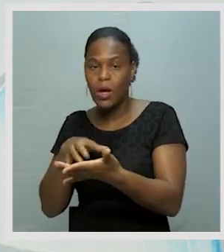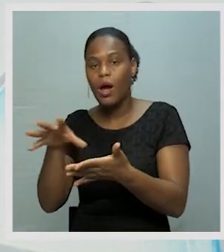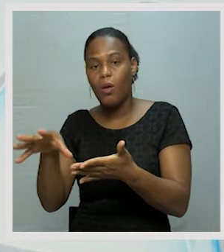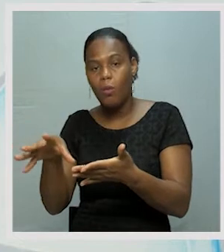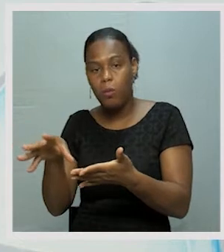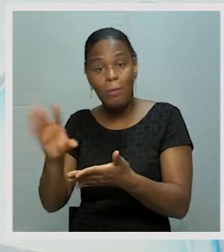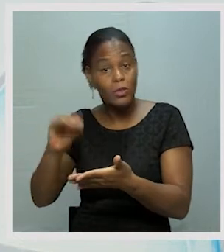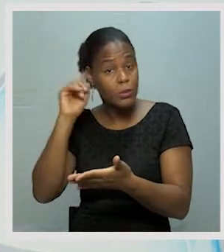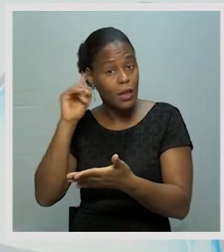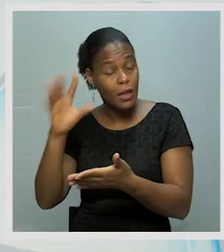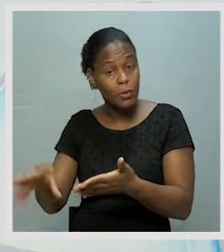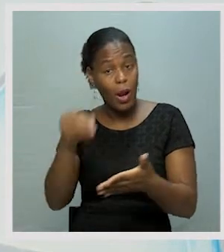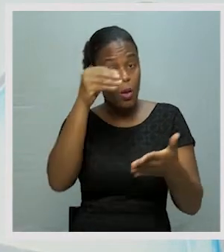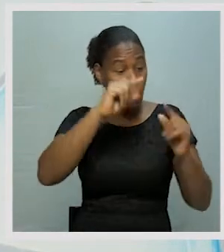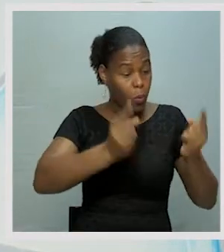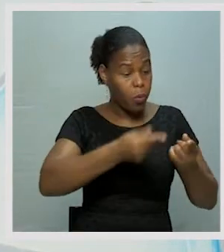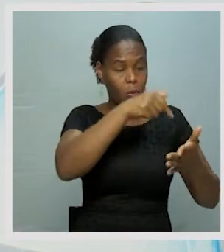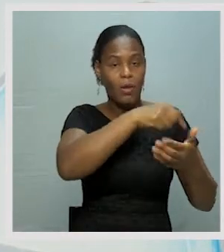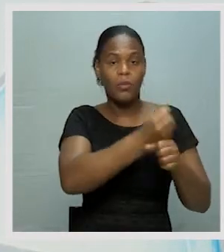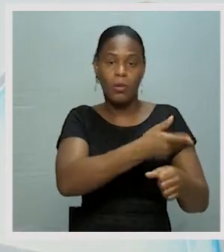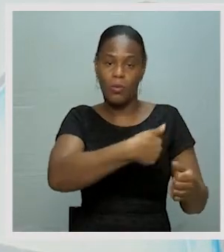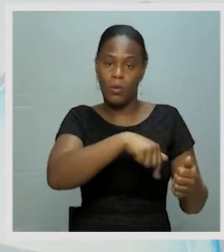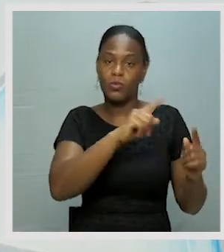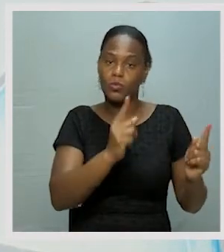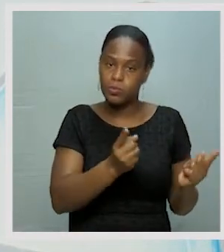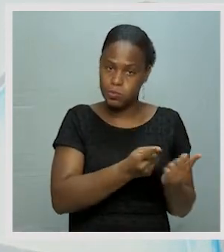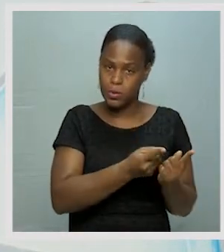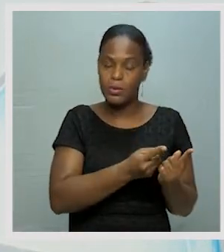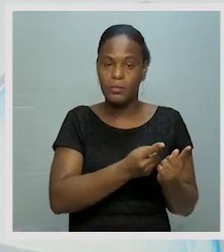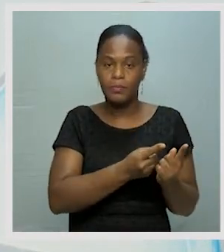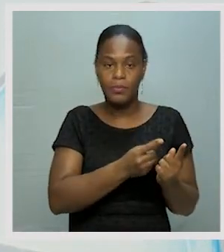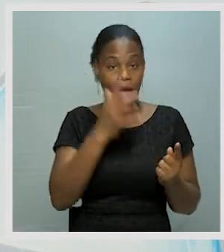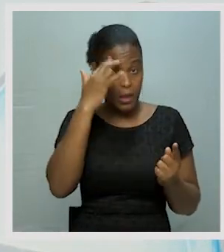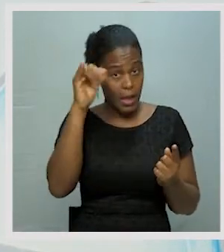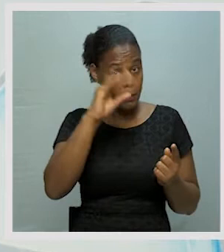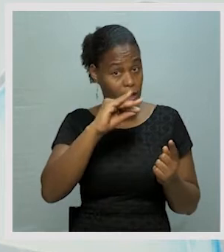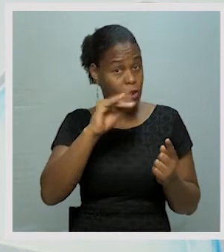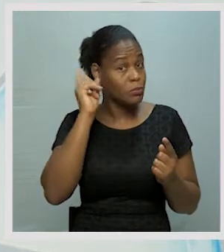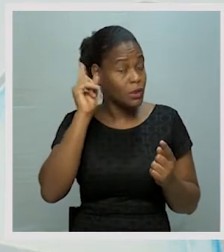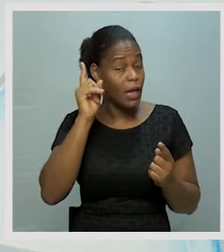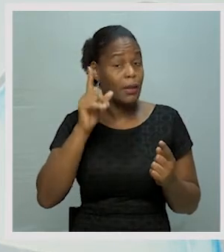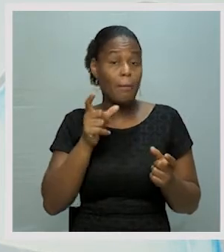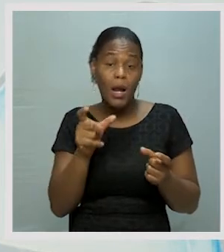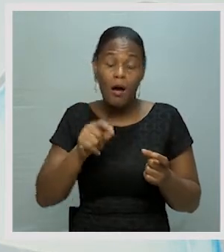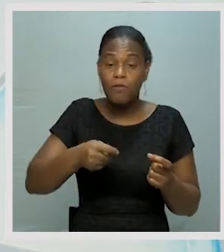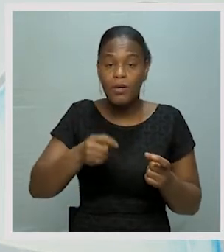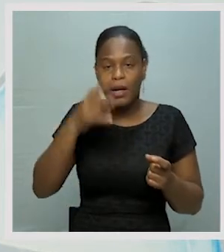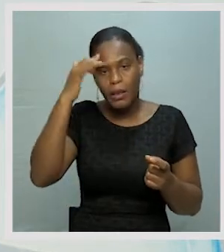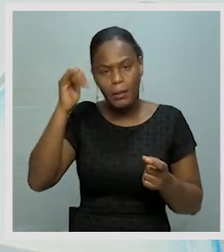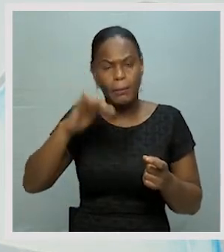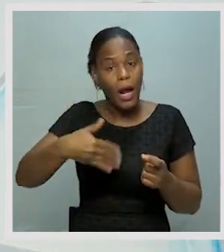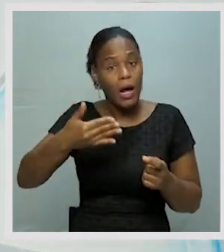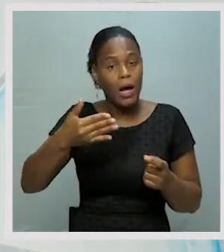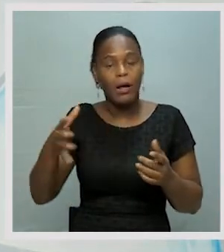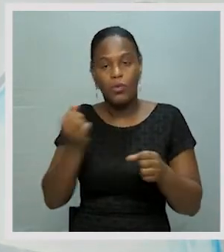nossos trabalhos. Então, neste caso, vamos resumir, condensar as ideias importantes, palavras-chave, ideias essenciais para o nosso